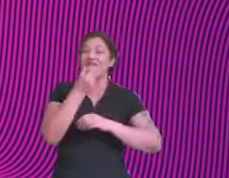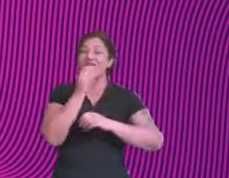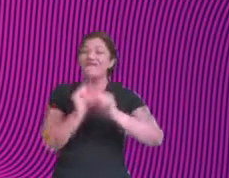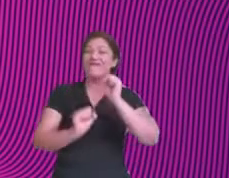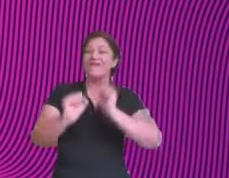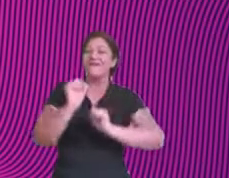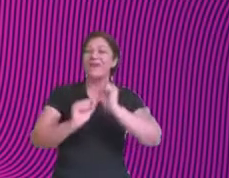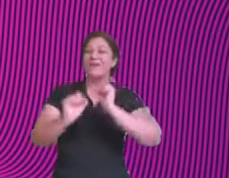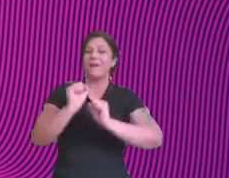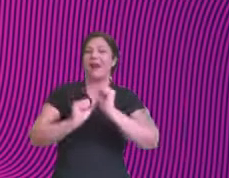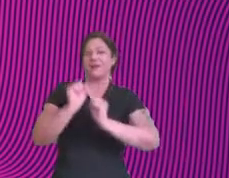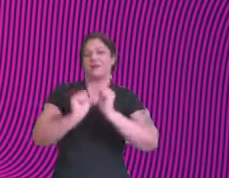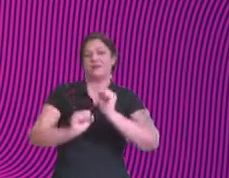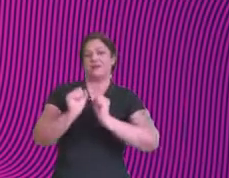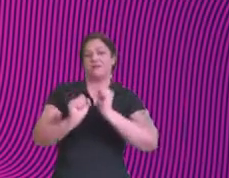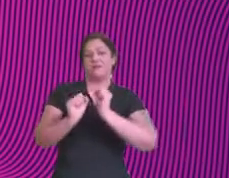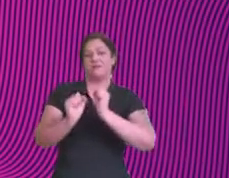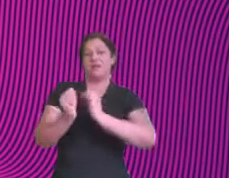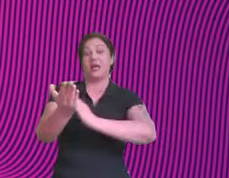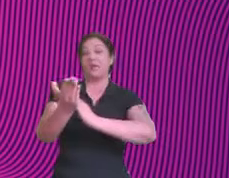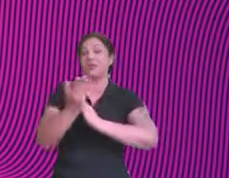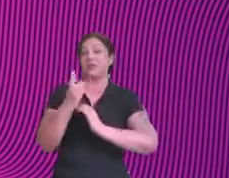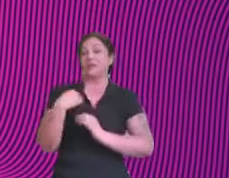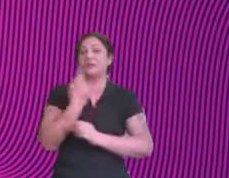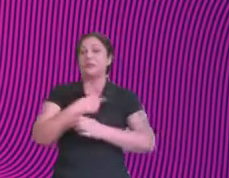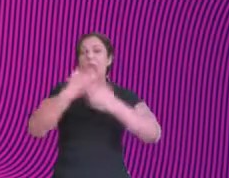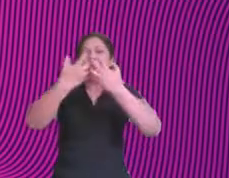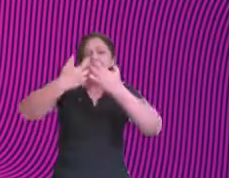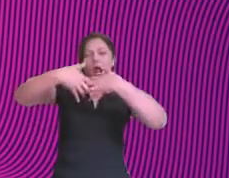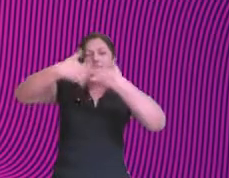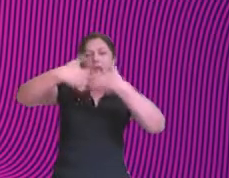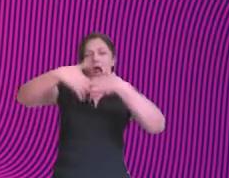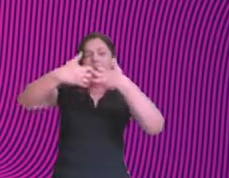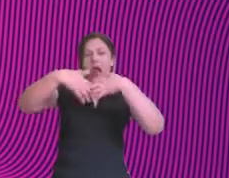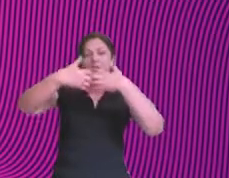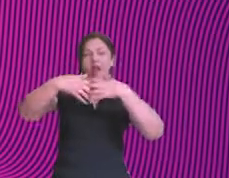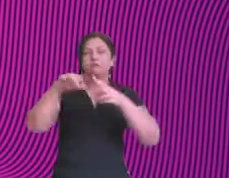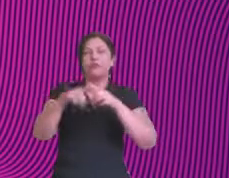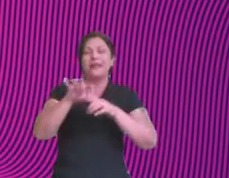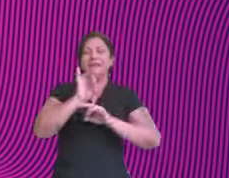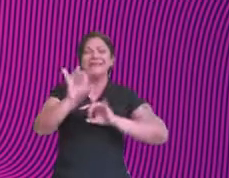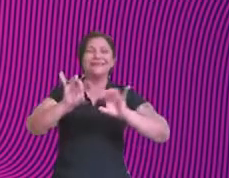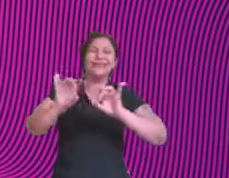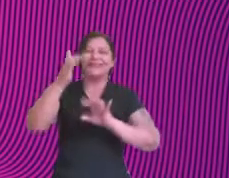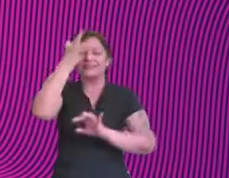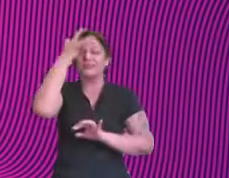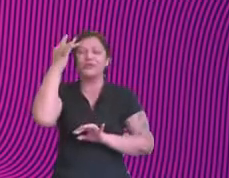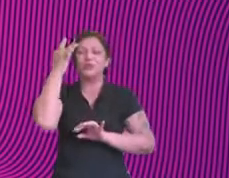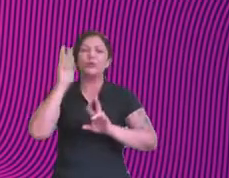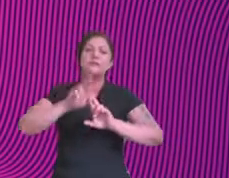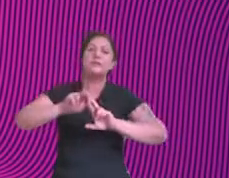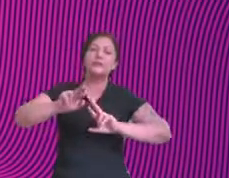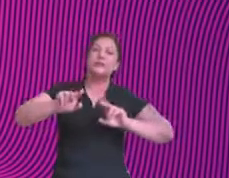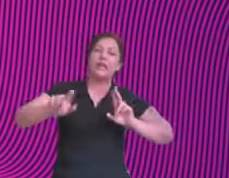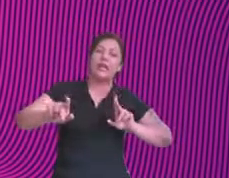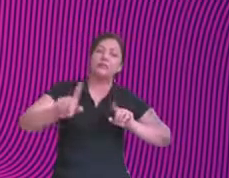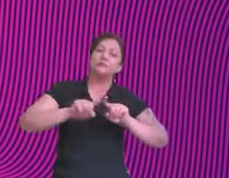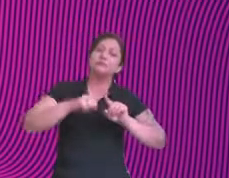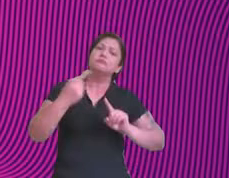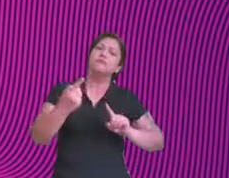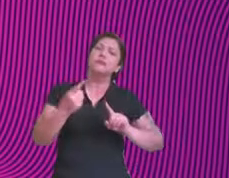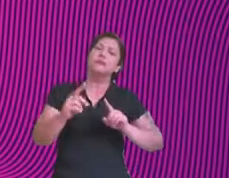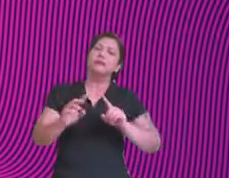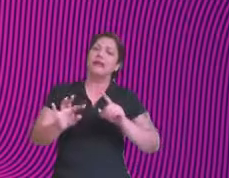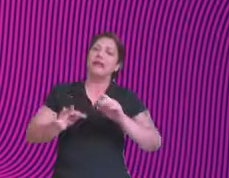um pouco e ajudar um pouco, porque hoje cada um faz de uma forma, tenta acertar a melhor forma possível, entendeu? Lógico que